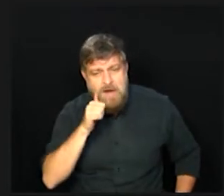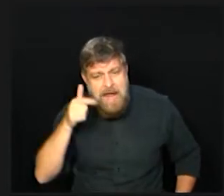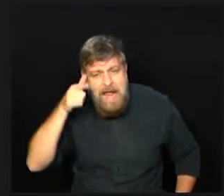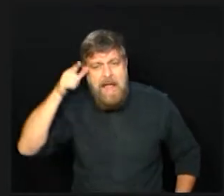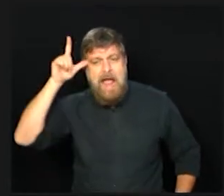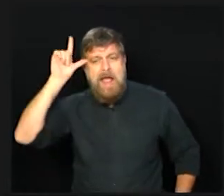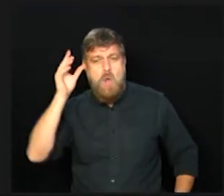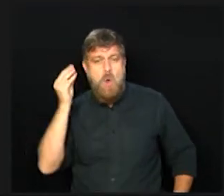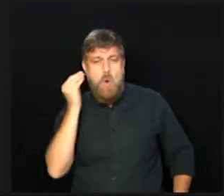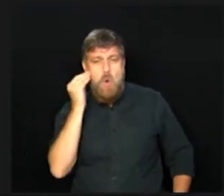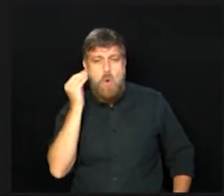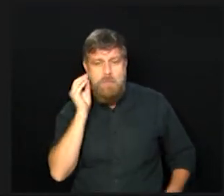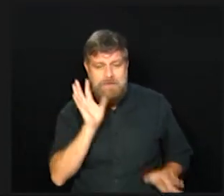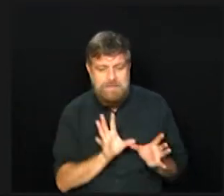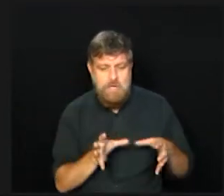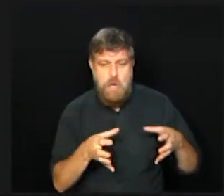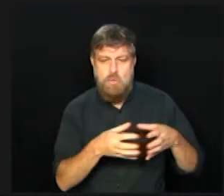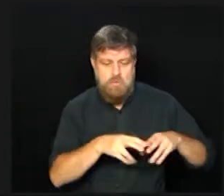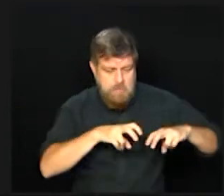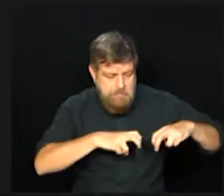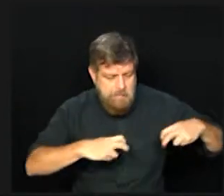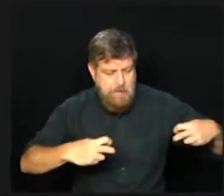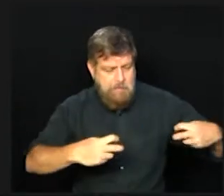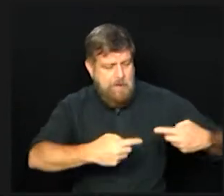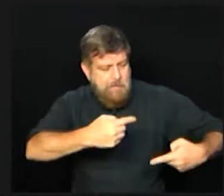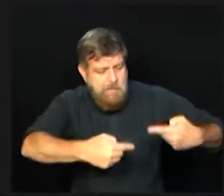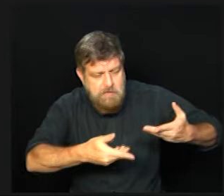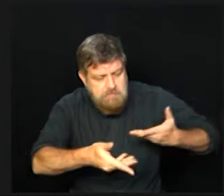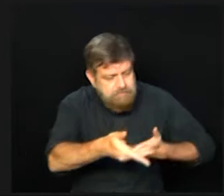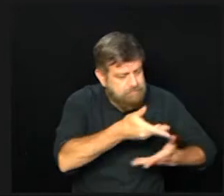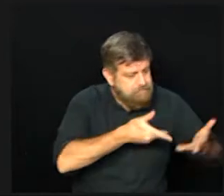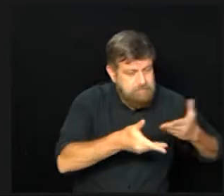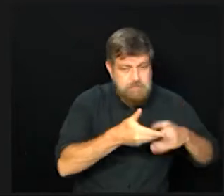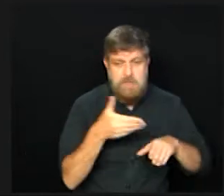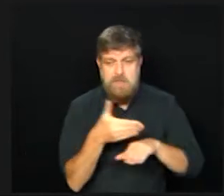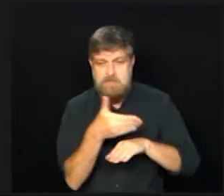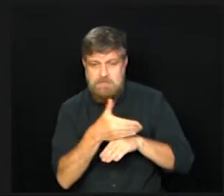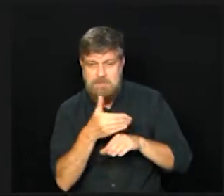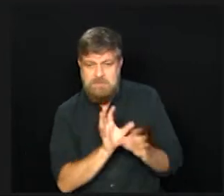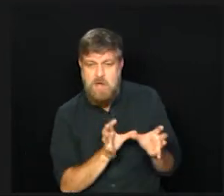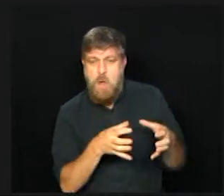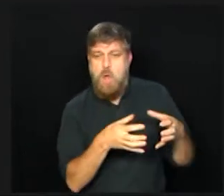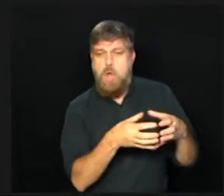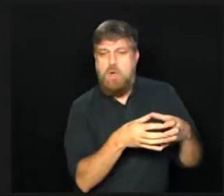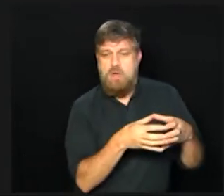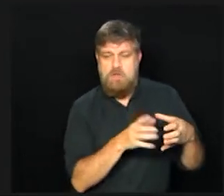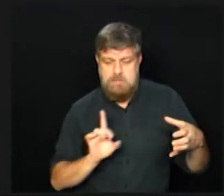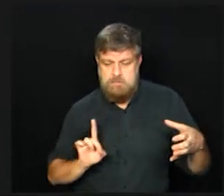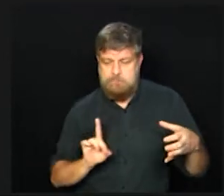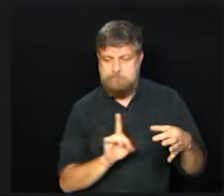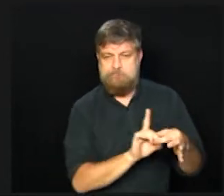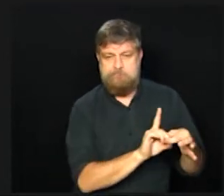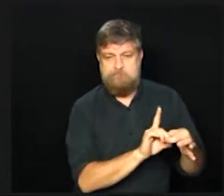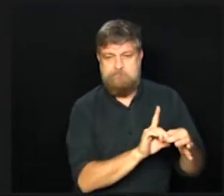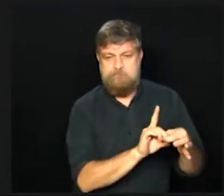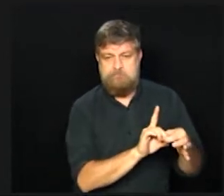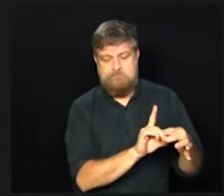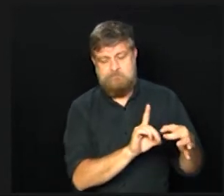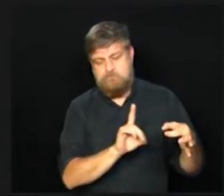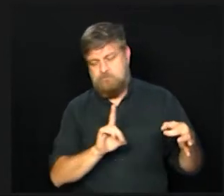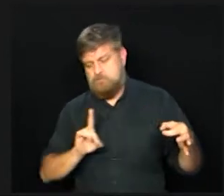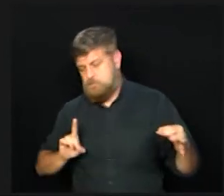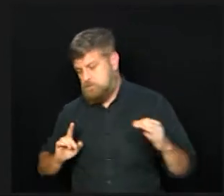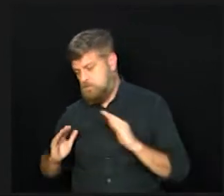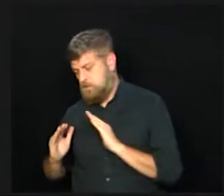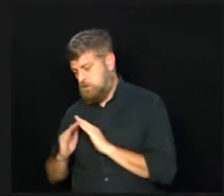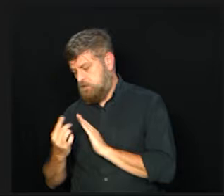fazer parte de grupos, de discussões, de ONGs, de coletivos como a SOS Mulher, hoje em dia elas